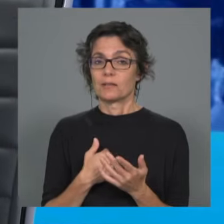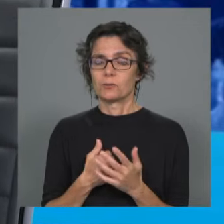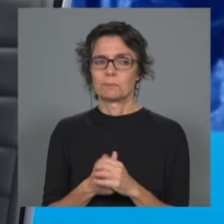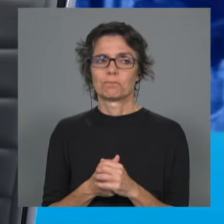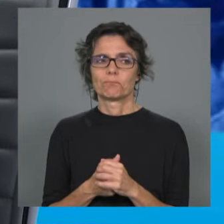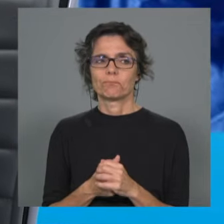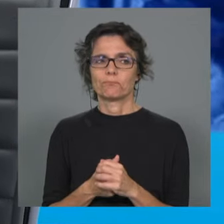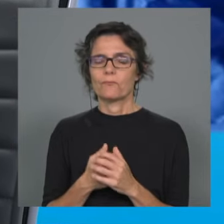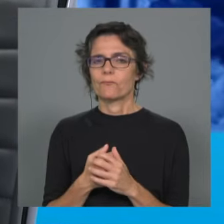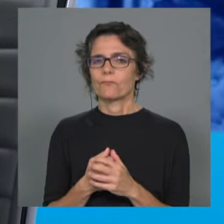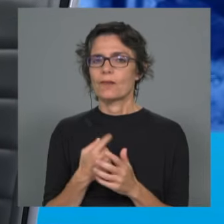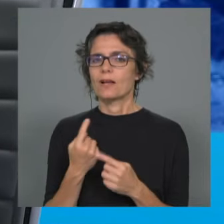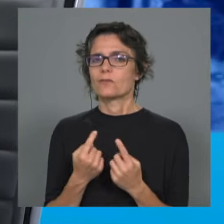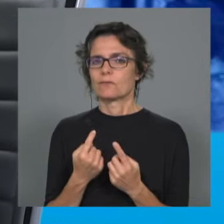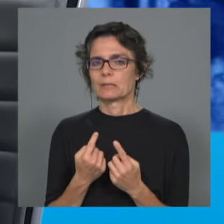realmente Deus